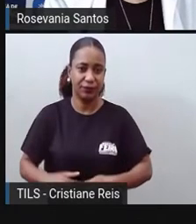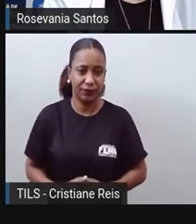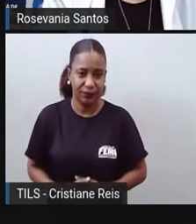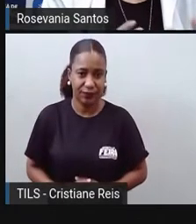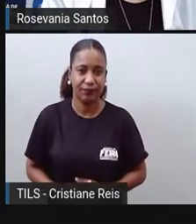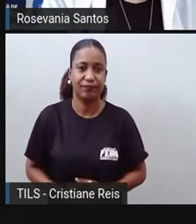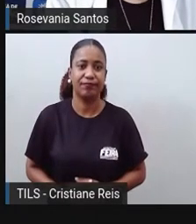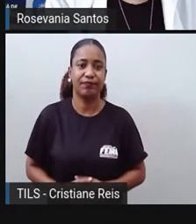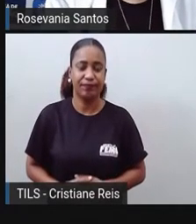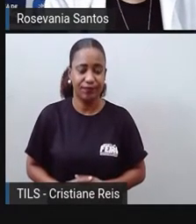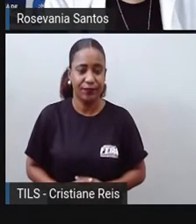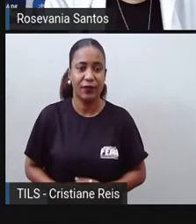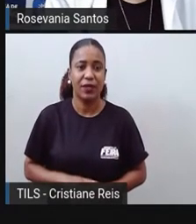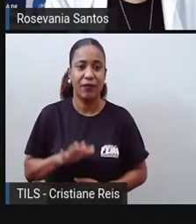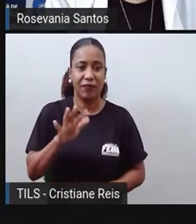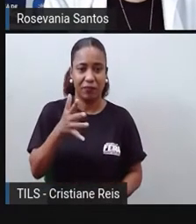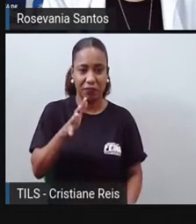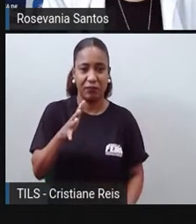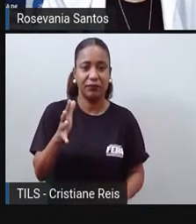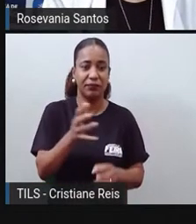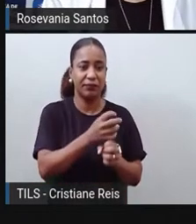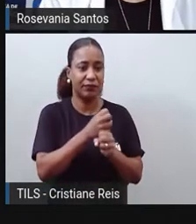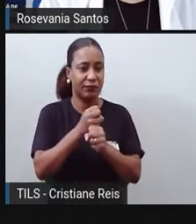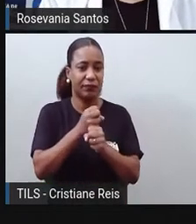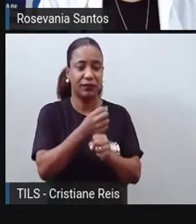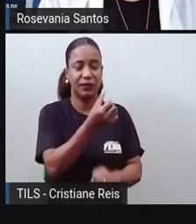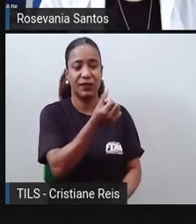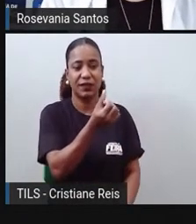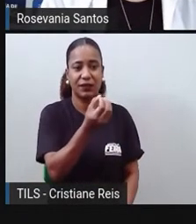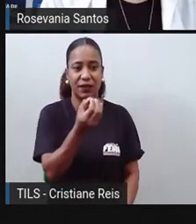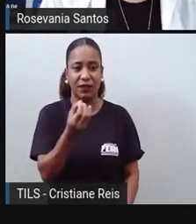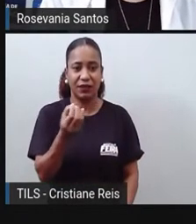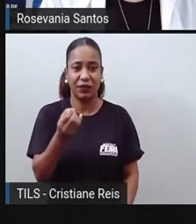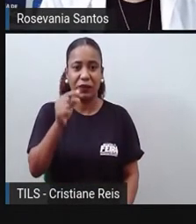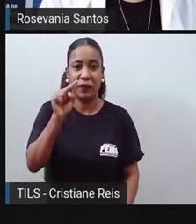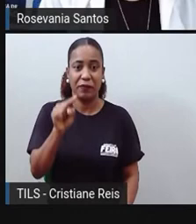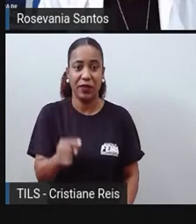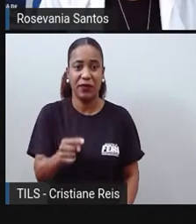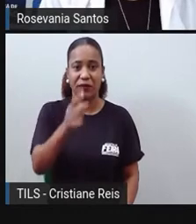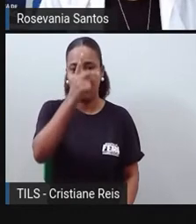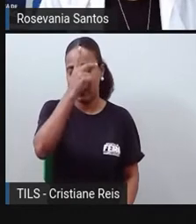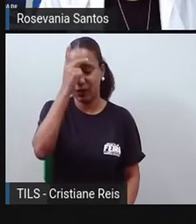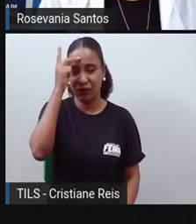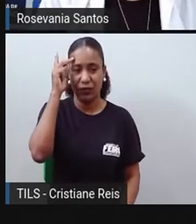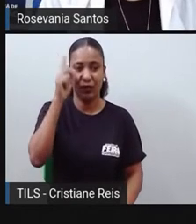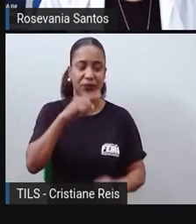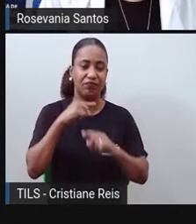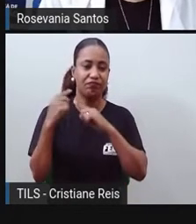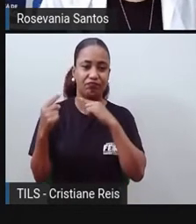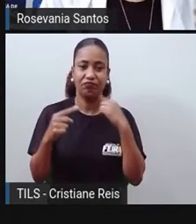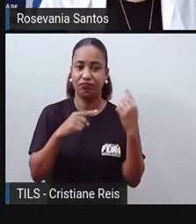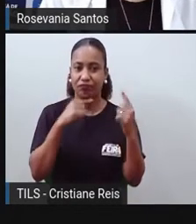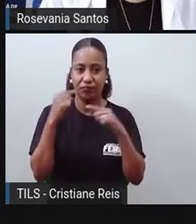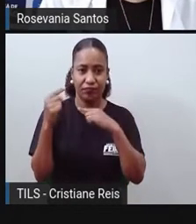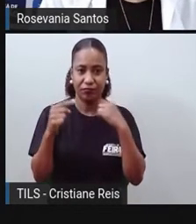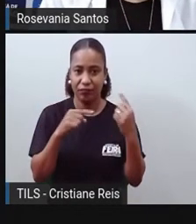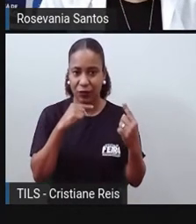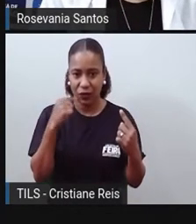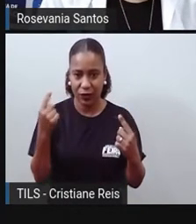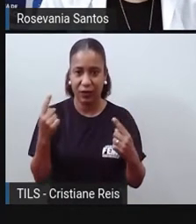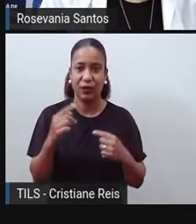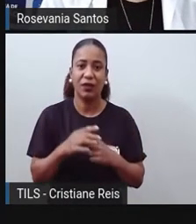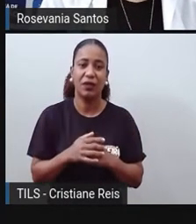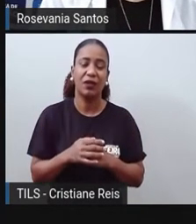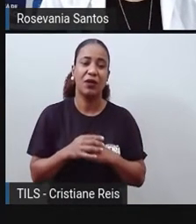dado, cerca de 600 mil pessoas, né, morreram vítimas desse conflito, gente, então, e as cidades, é porque a Pro não quis colocar mais